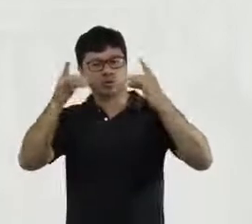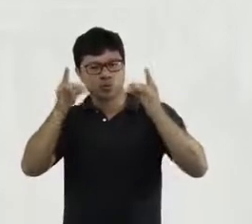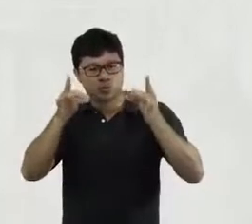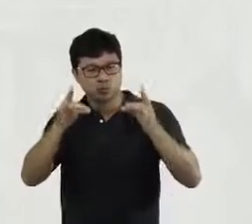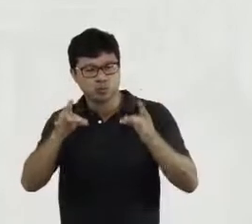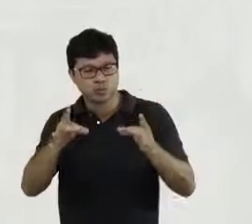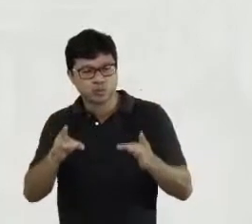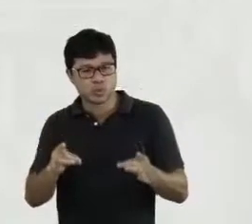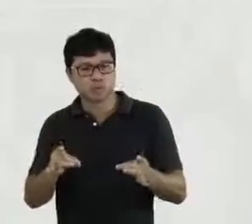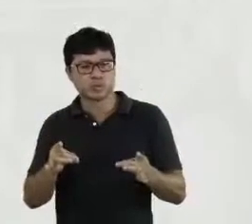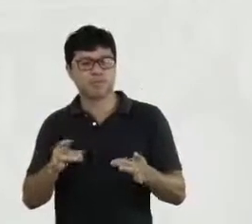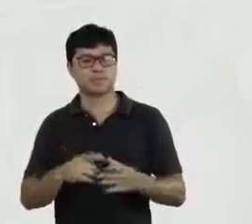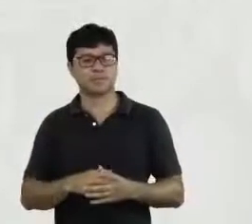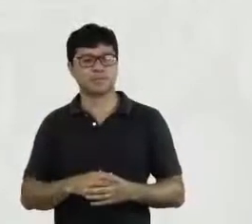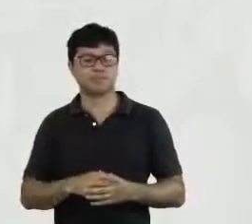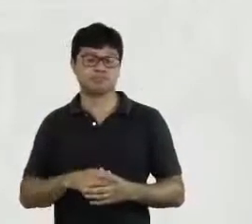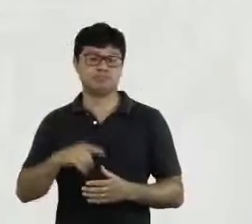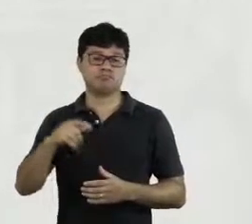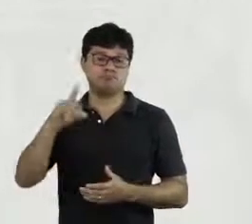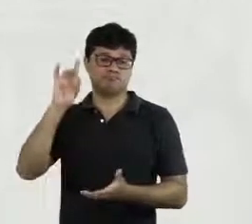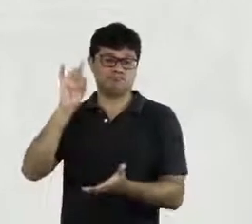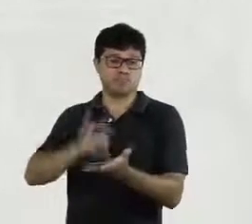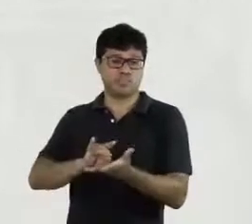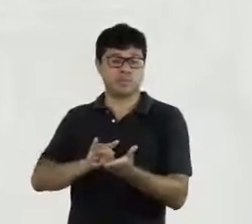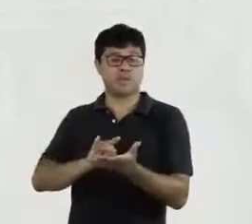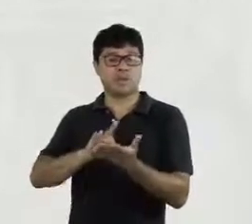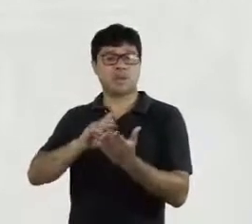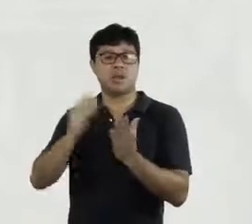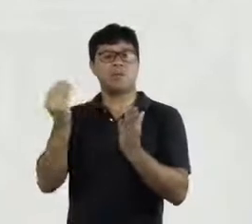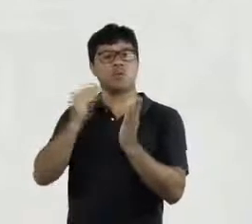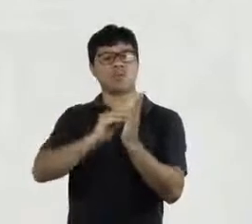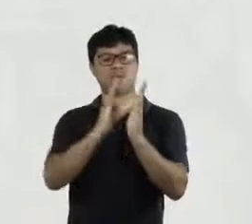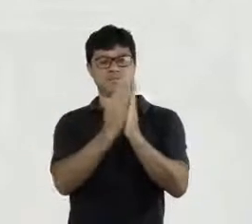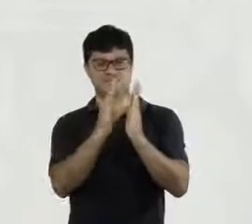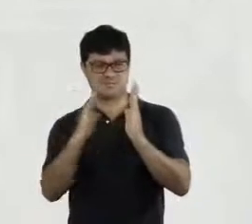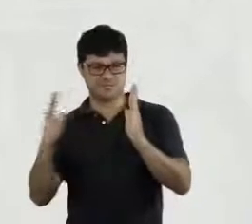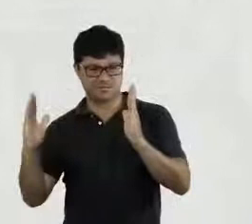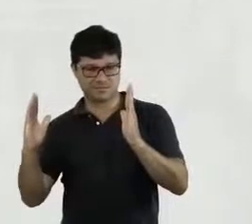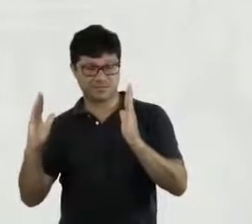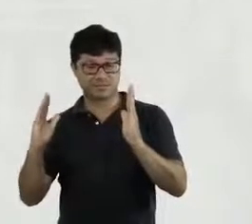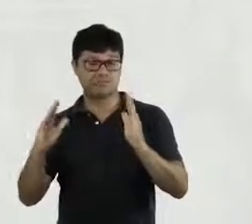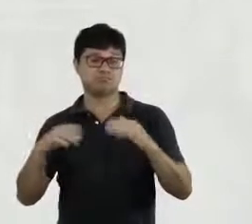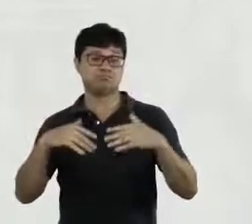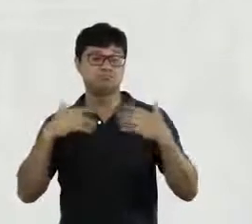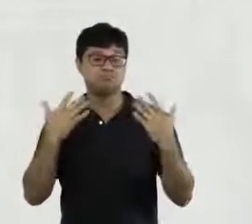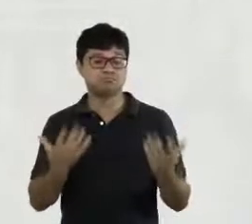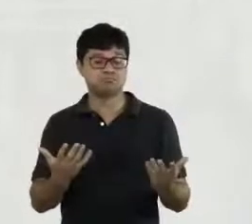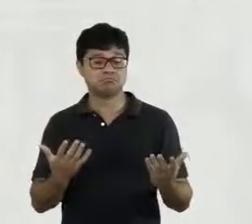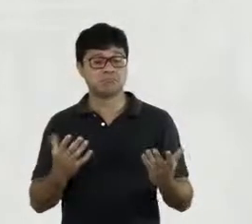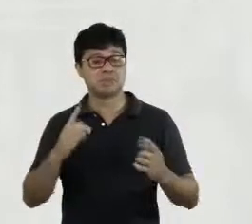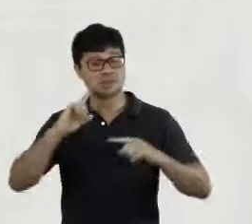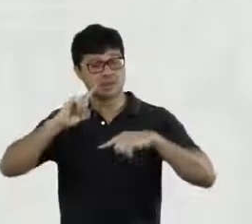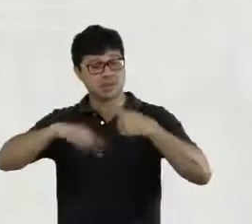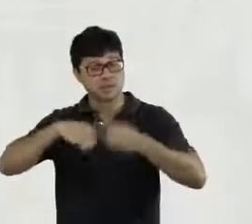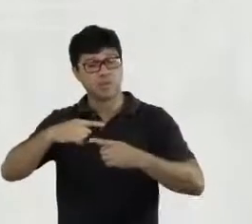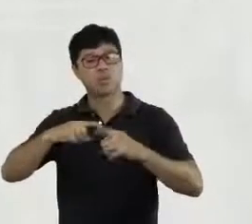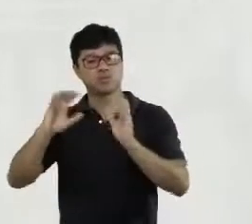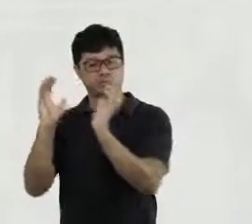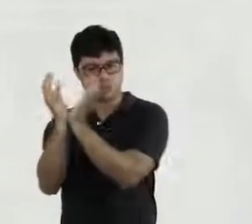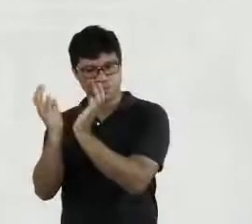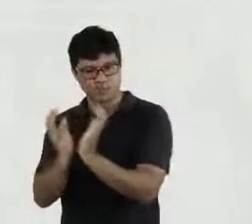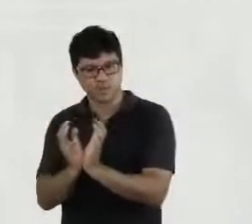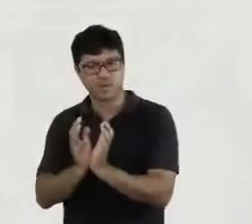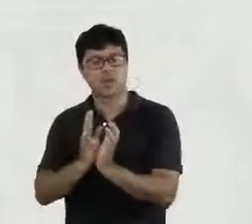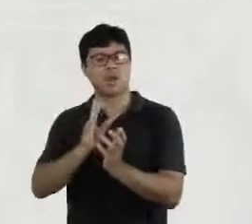descrição desses dados, literalmente a referência, né? E, portanto, em seguida a classificação,